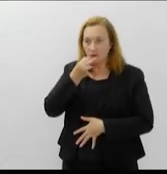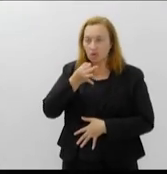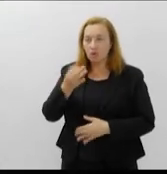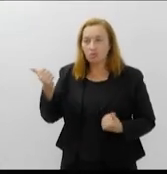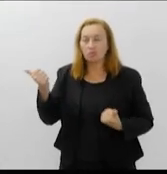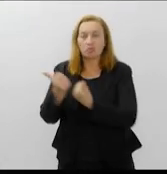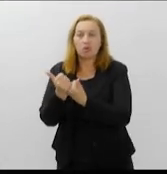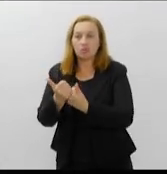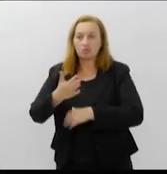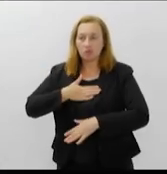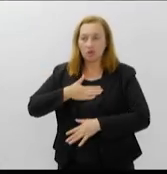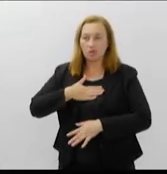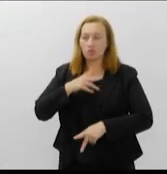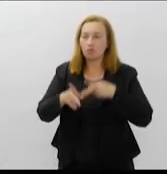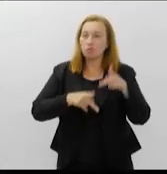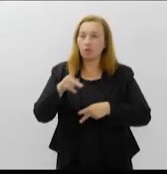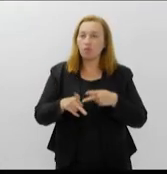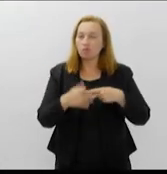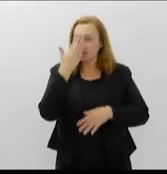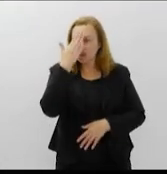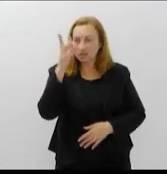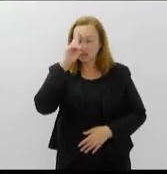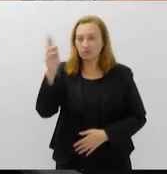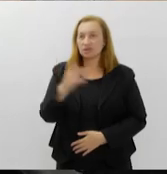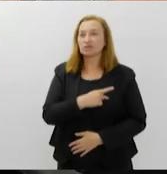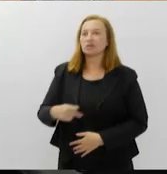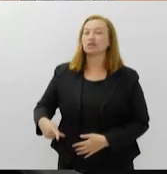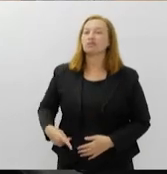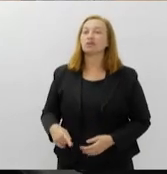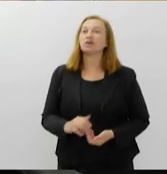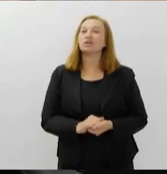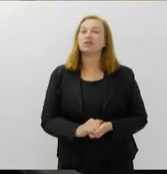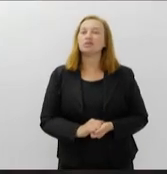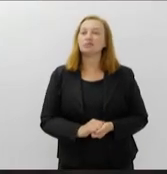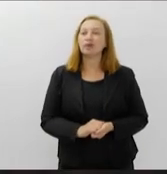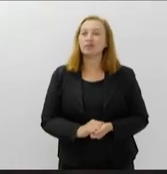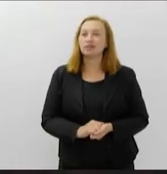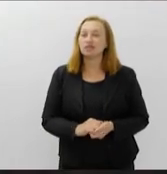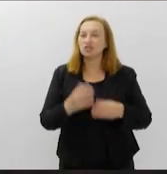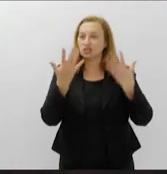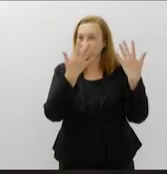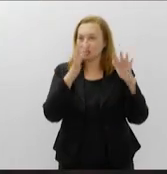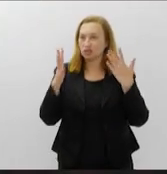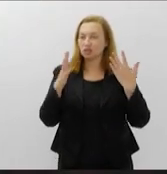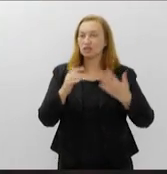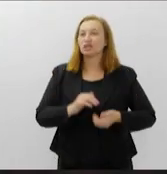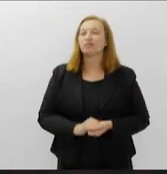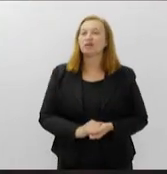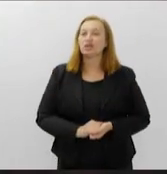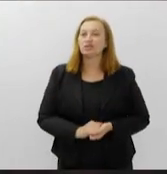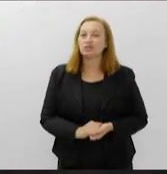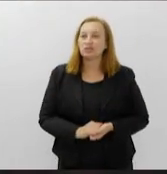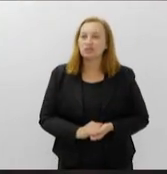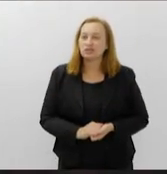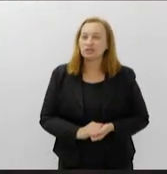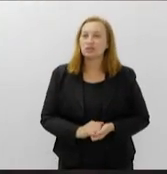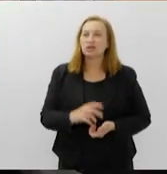todo o meu empenho. Muito obrigado, senhor presidente. Parabéns, novo deputado. Próximo orador escrito, deputado Renan